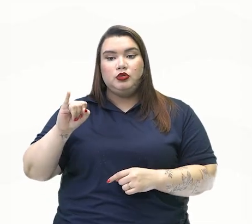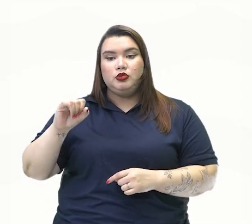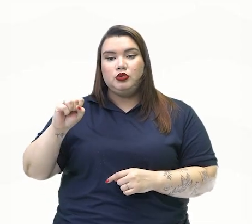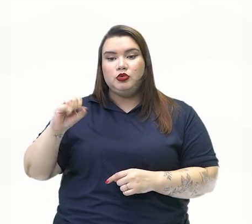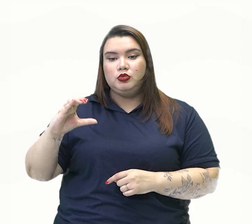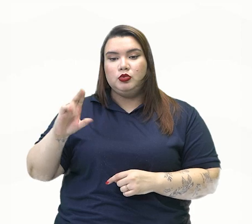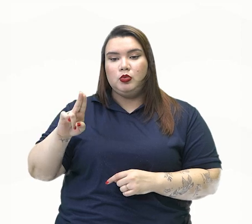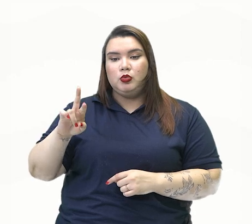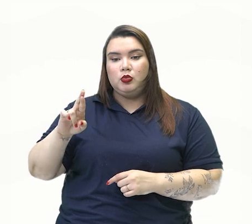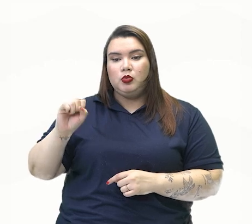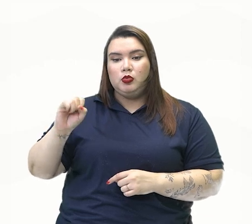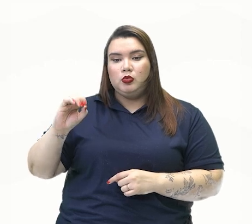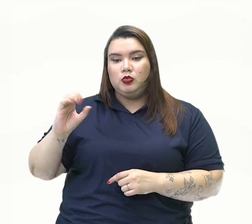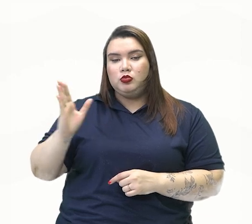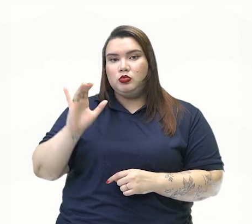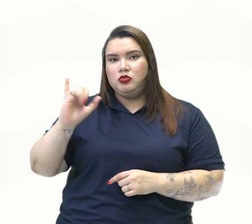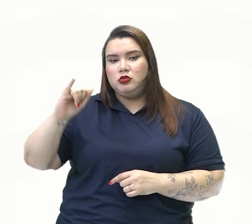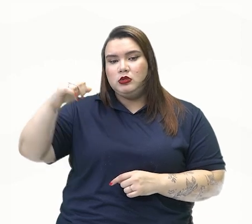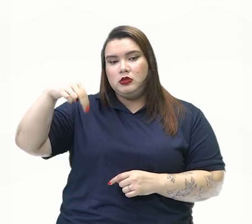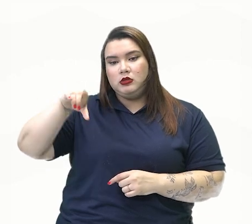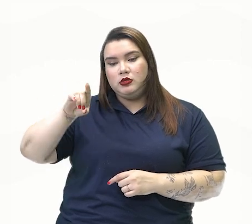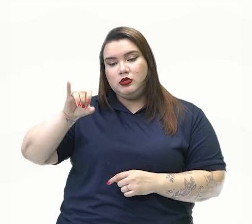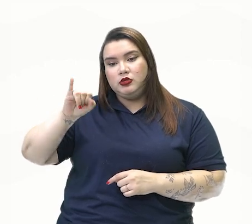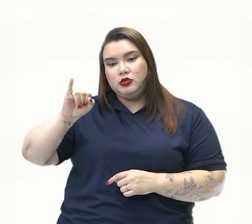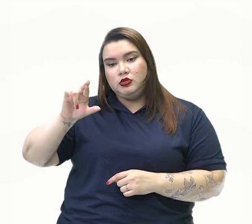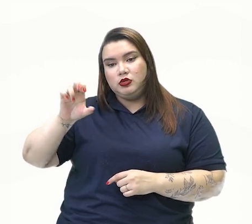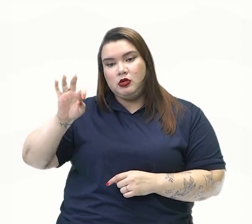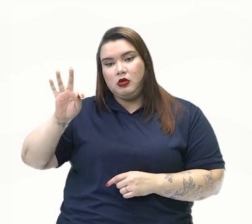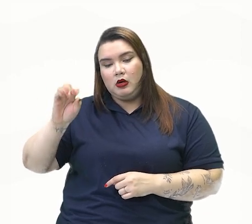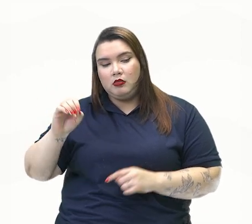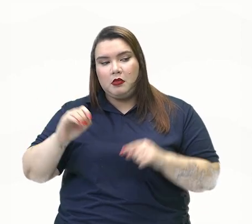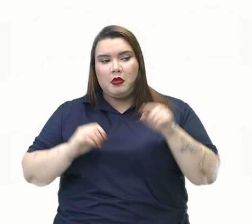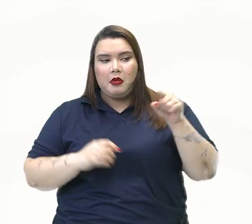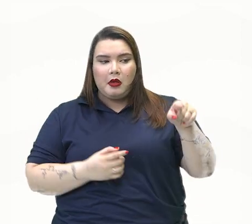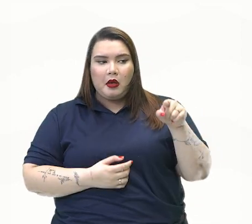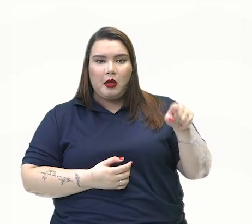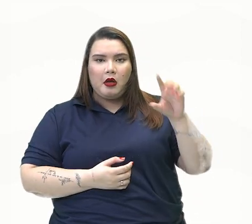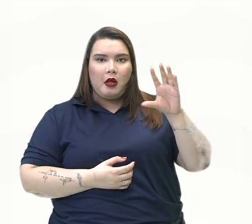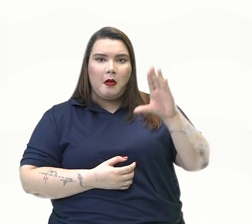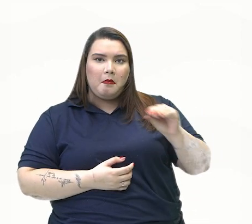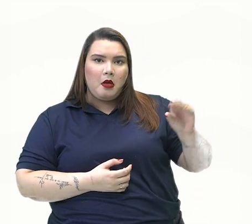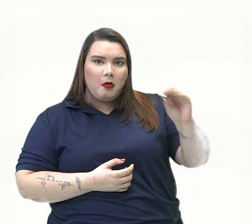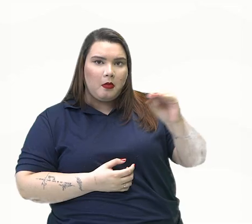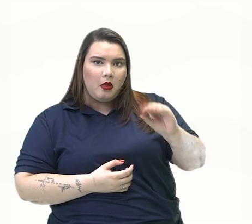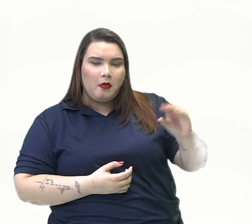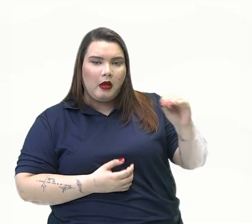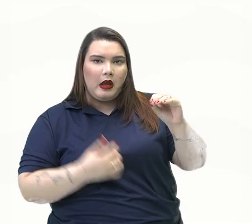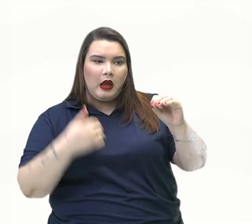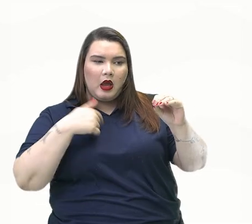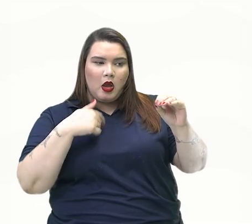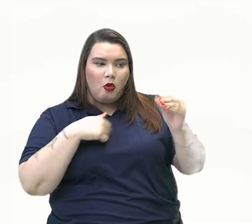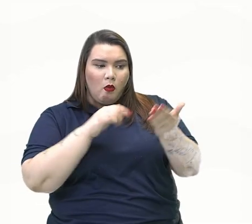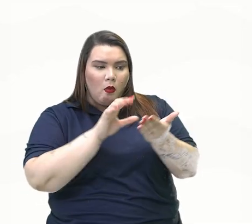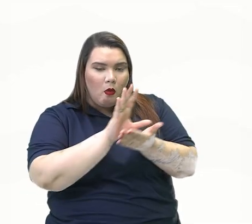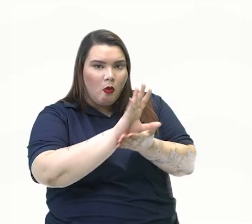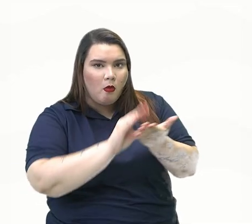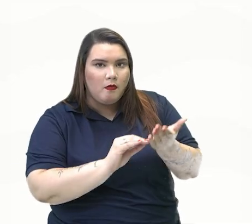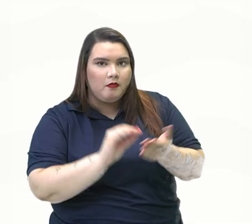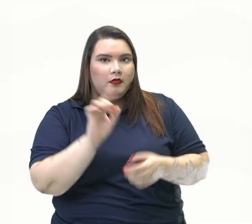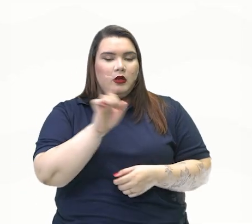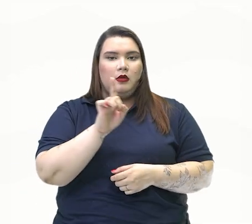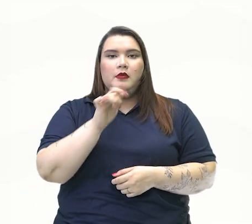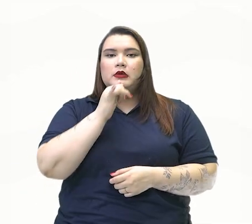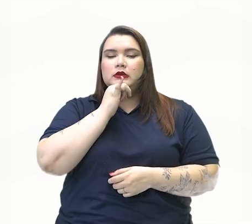falar o que eu ouvi. Não vou utilizar exatamente o que ela falou, mas a ideia em si eu vou manter. Exemplo,